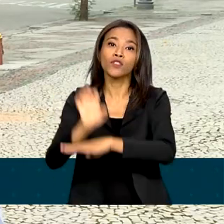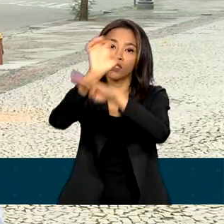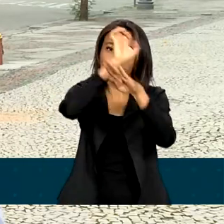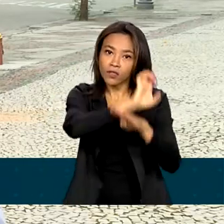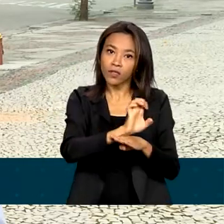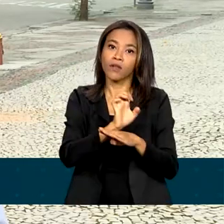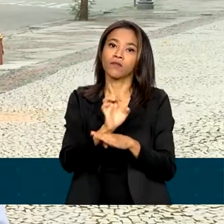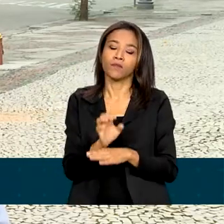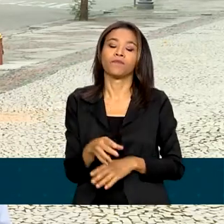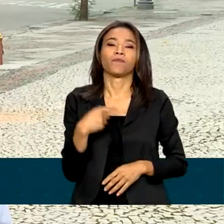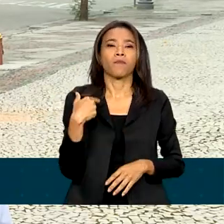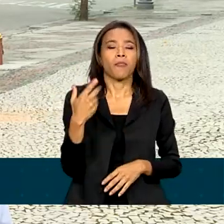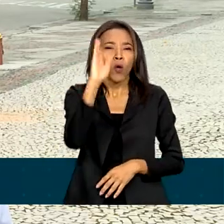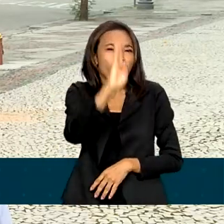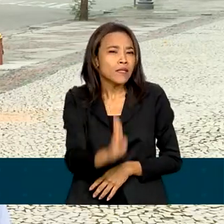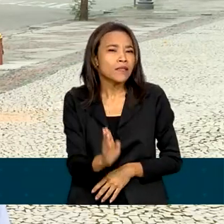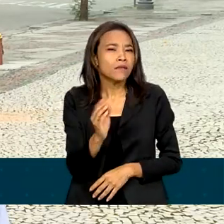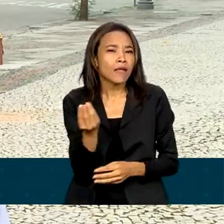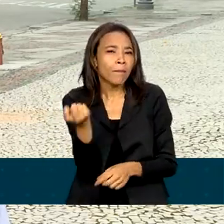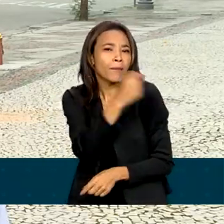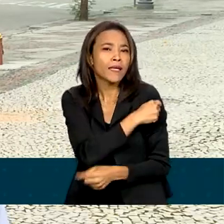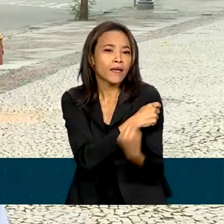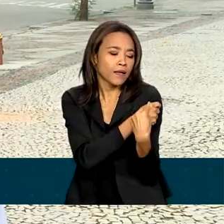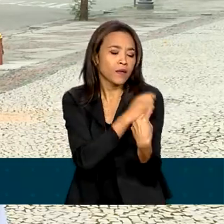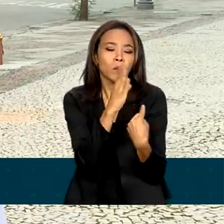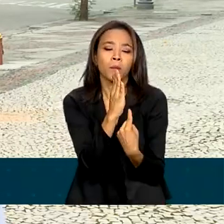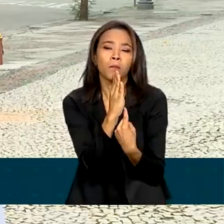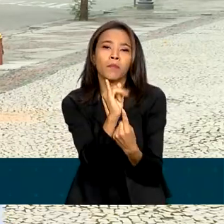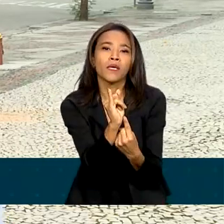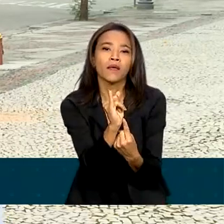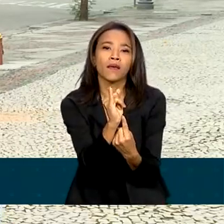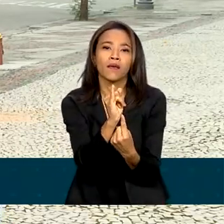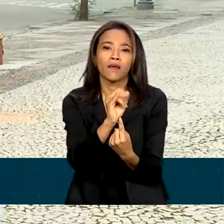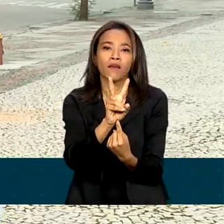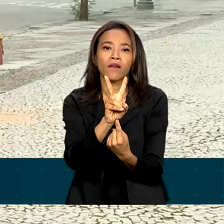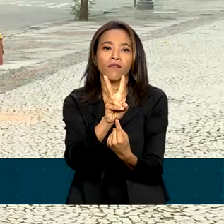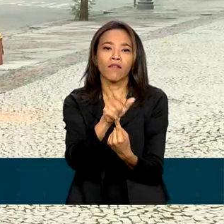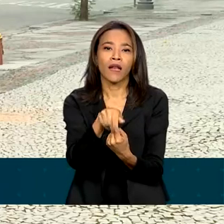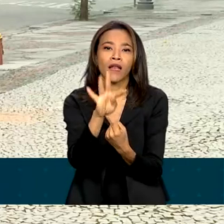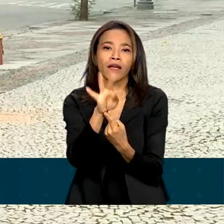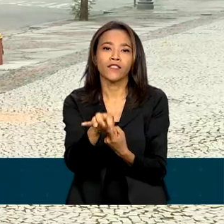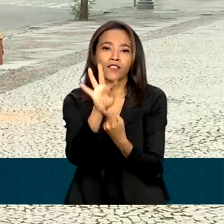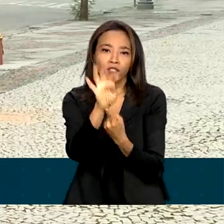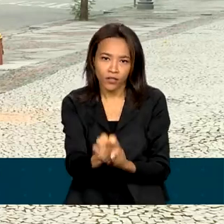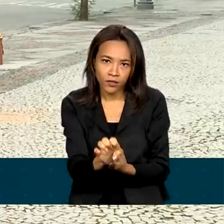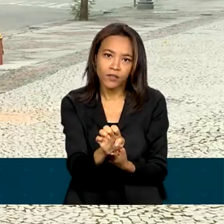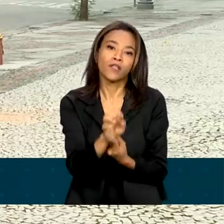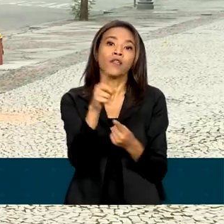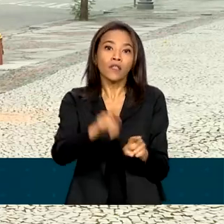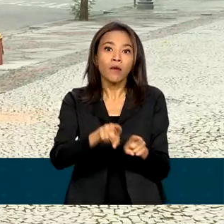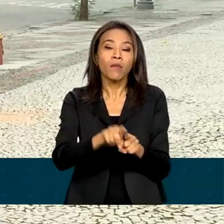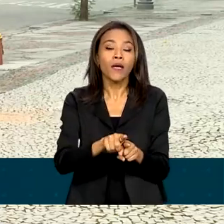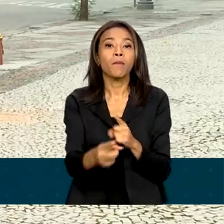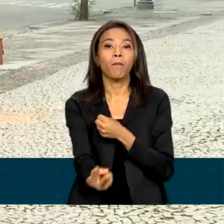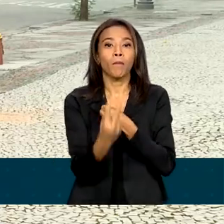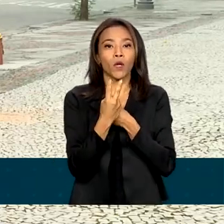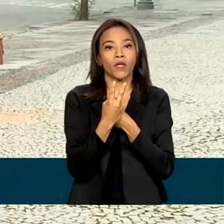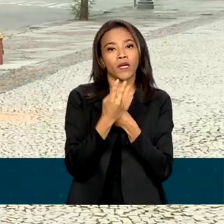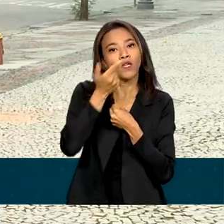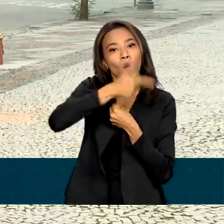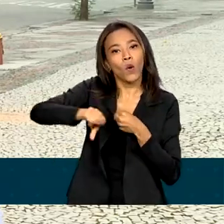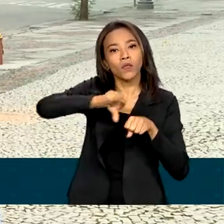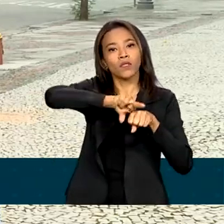só, o Brasil está aplicando a vacina bivalente, que oferece uma proteção maior, porque ela também protege contra as variantes do